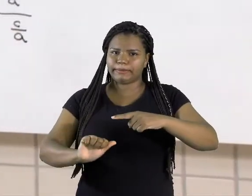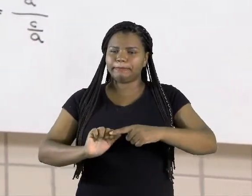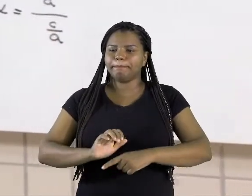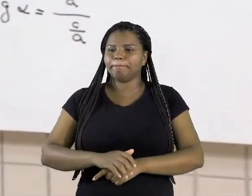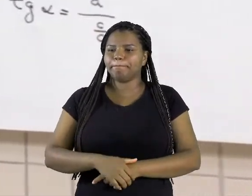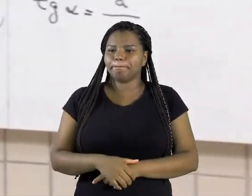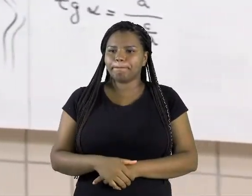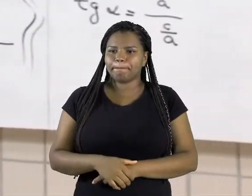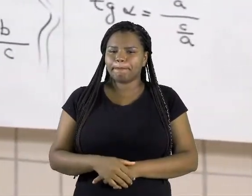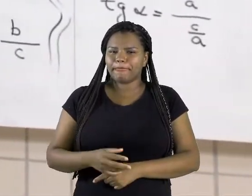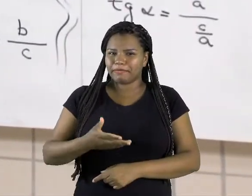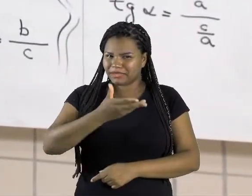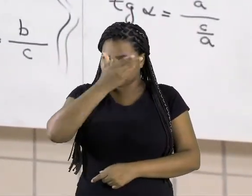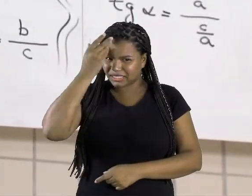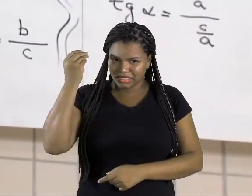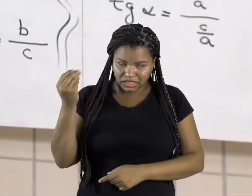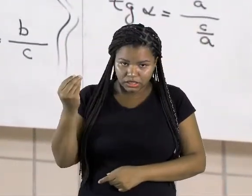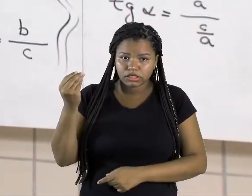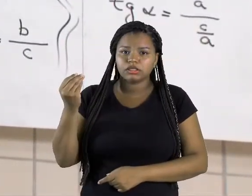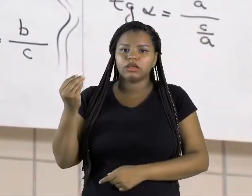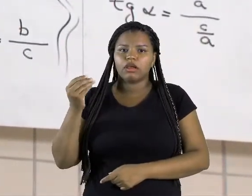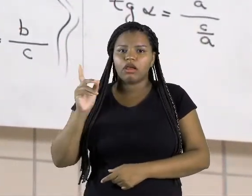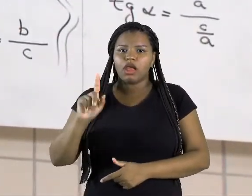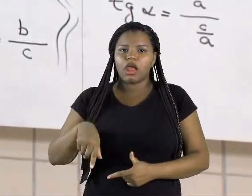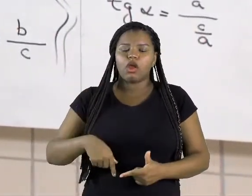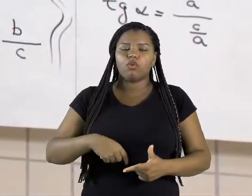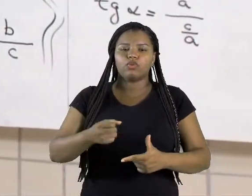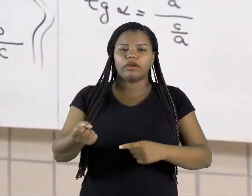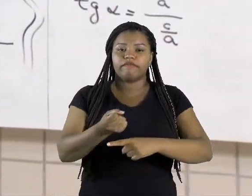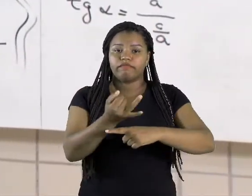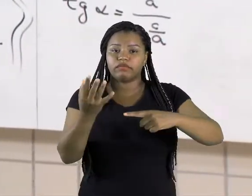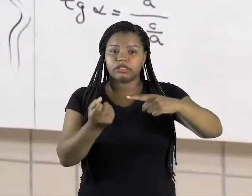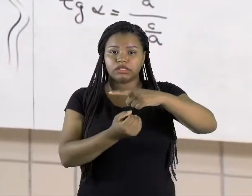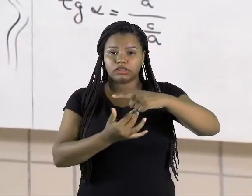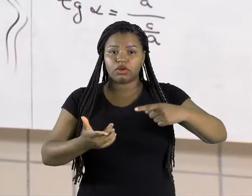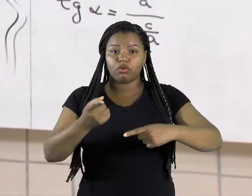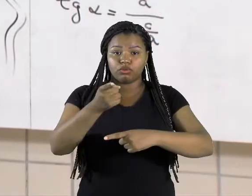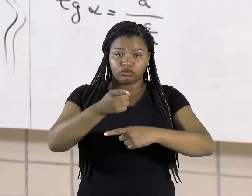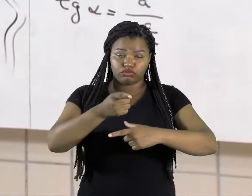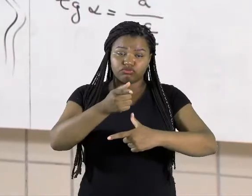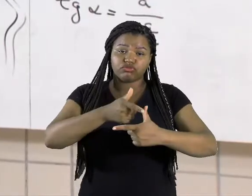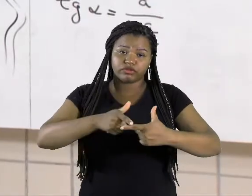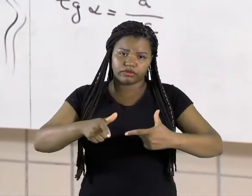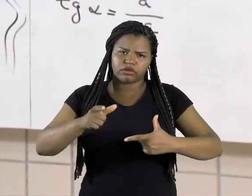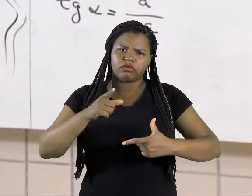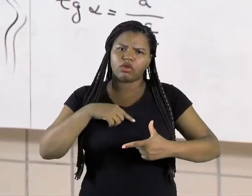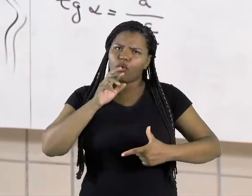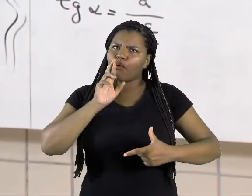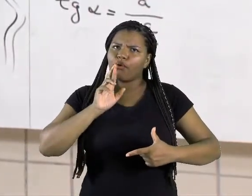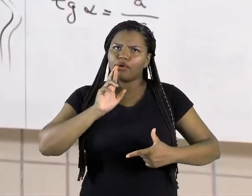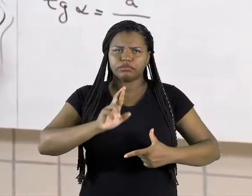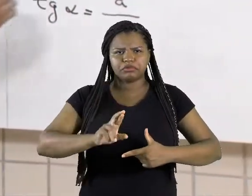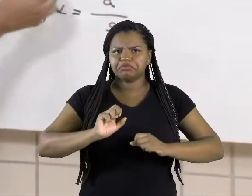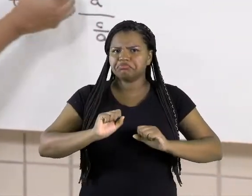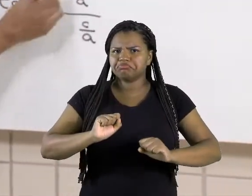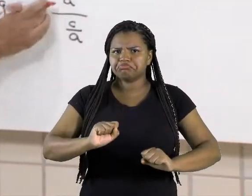Para quem não se lembra, isso é uma divisão de frações. Posso resolver de várias formas. O jeito que eu acho mais